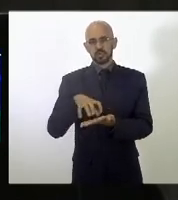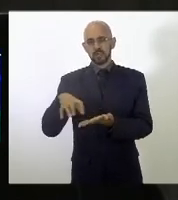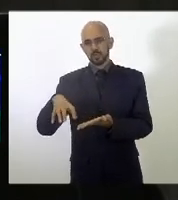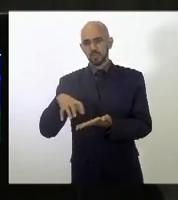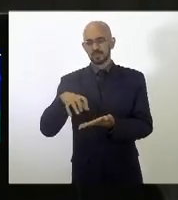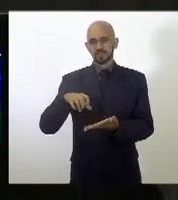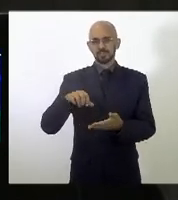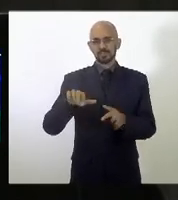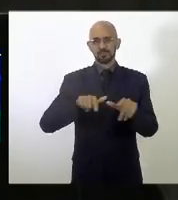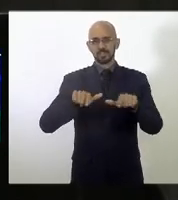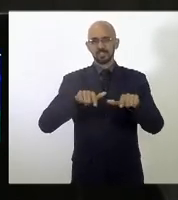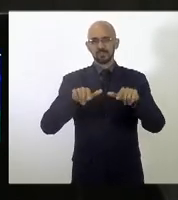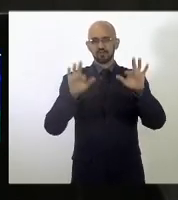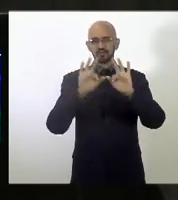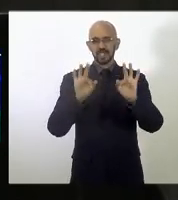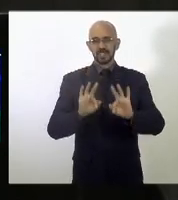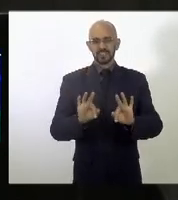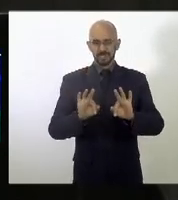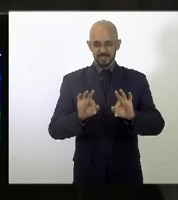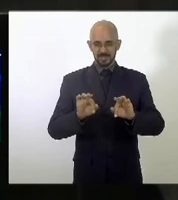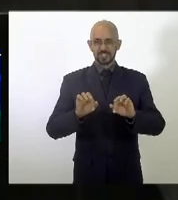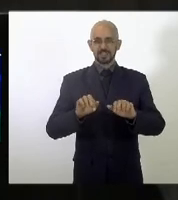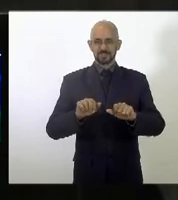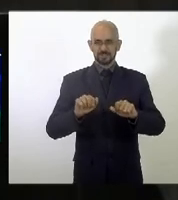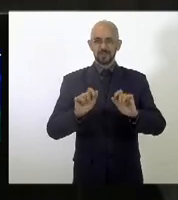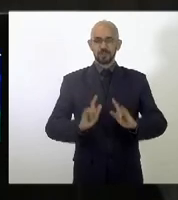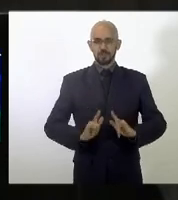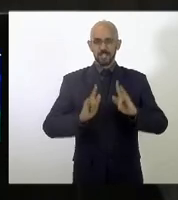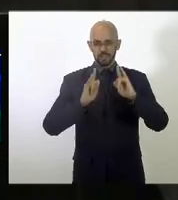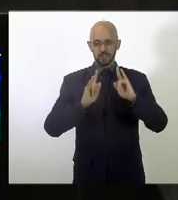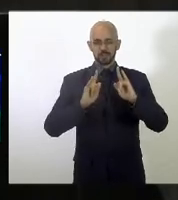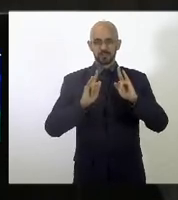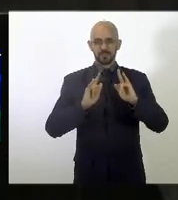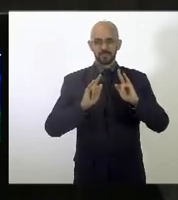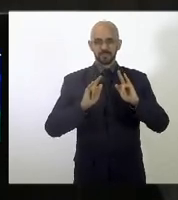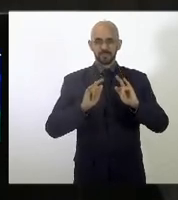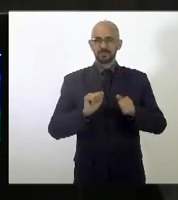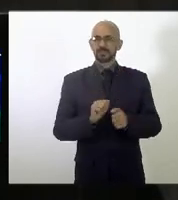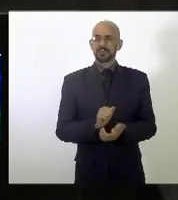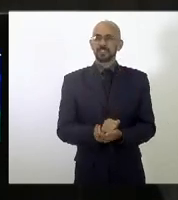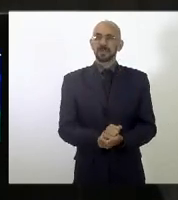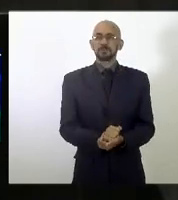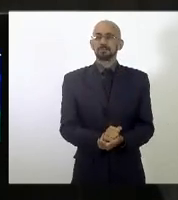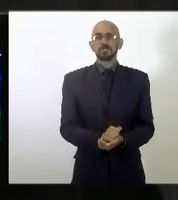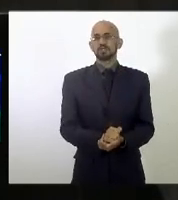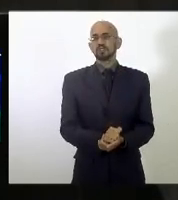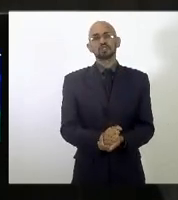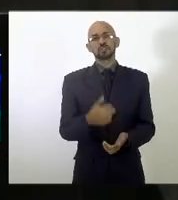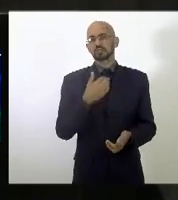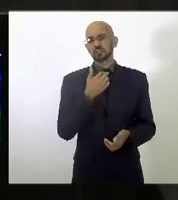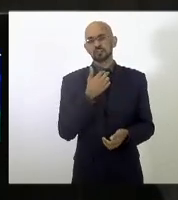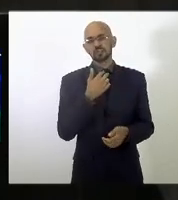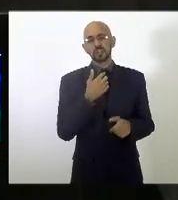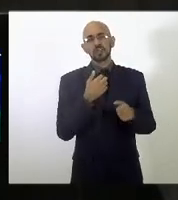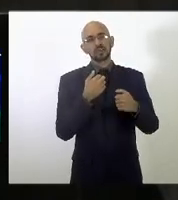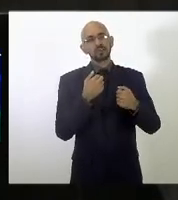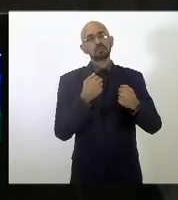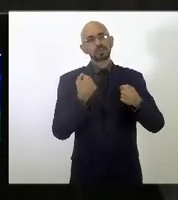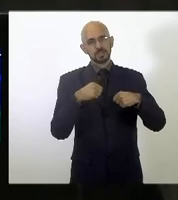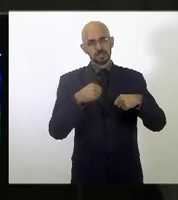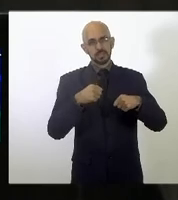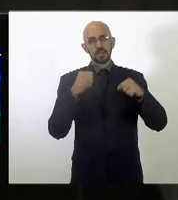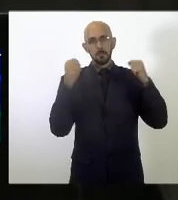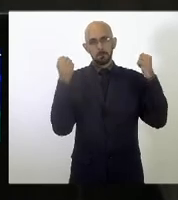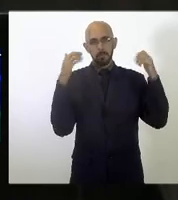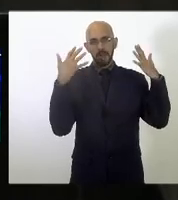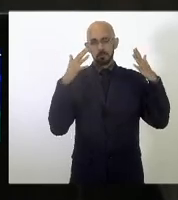feliz nesse prédio. Então, não poderia deixar de parabenizar meu amigo deputado